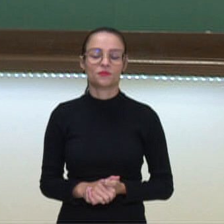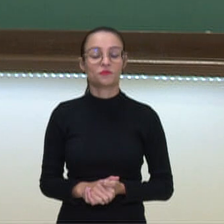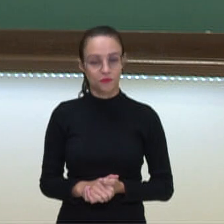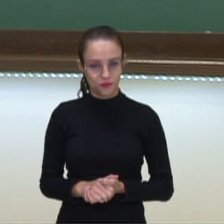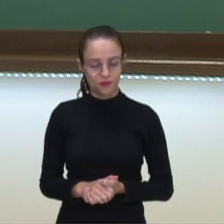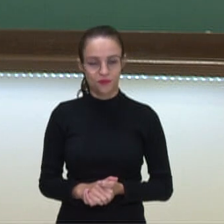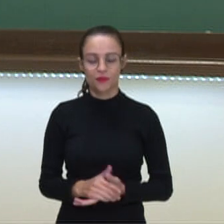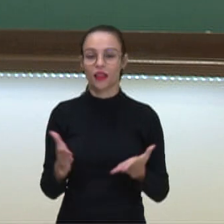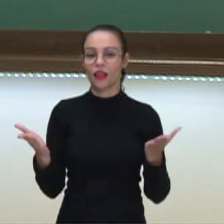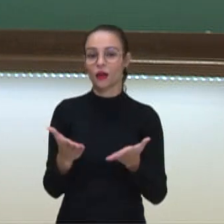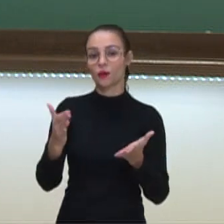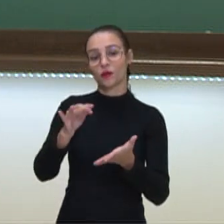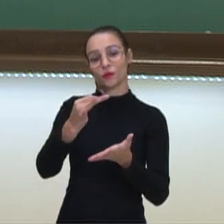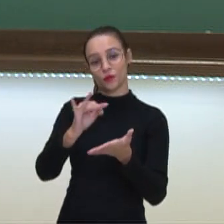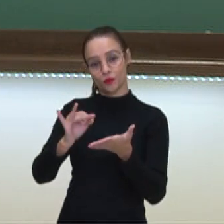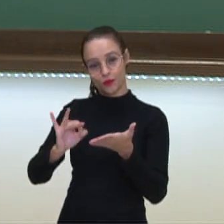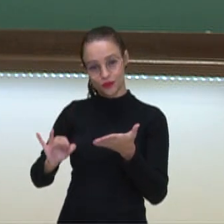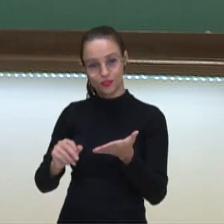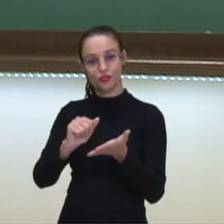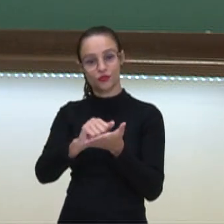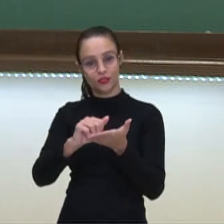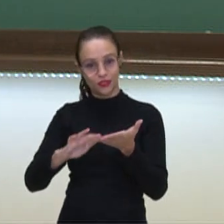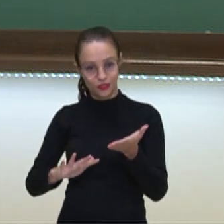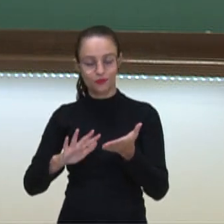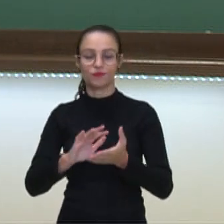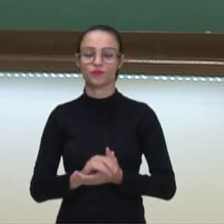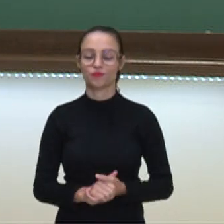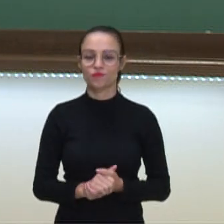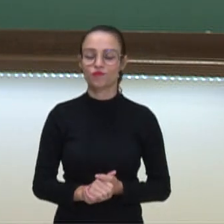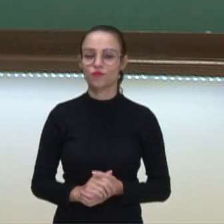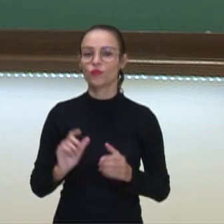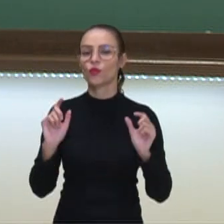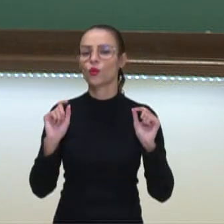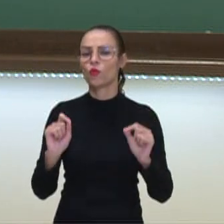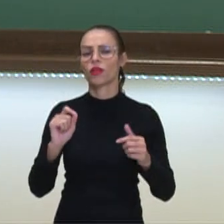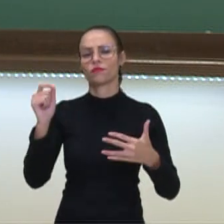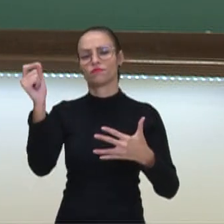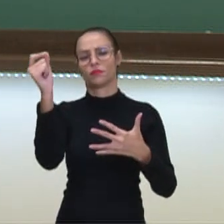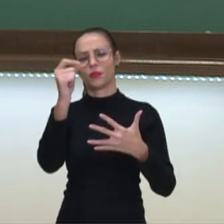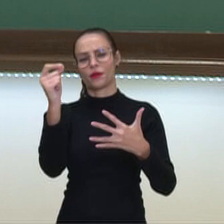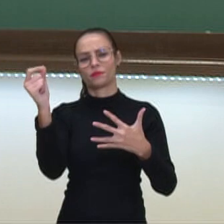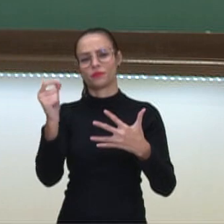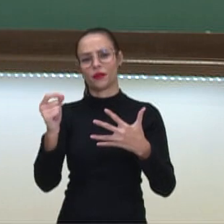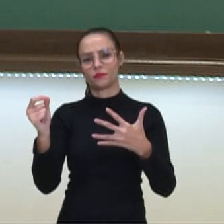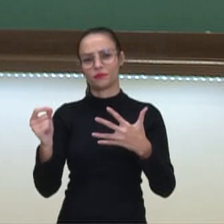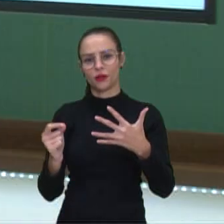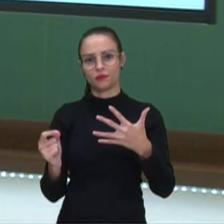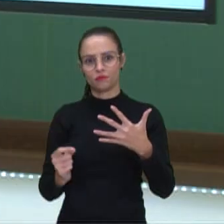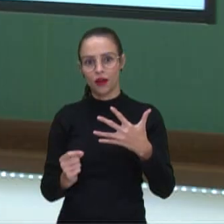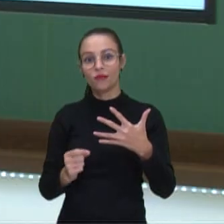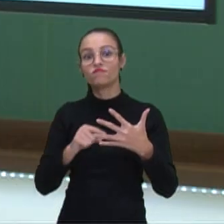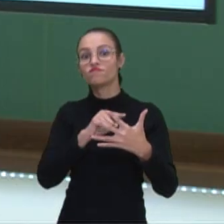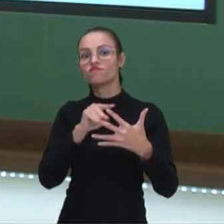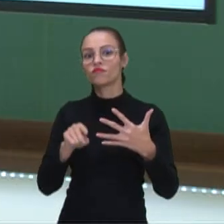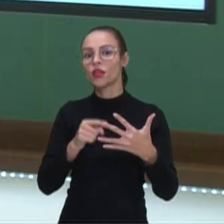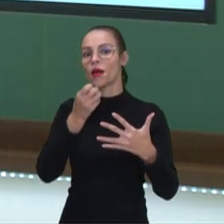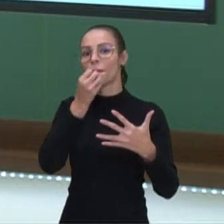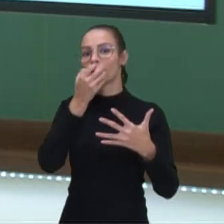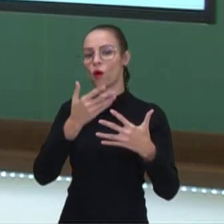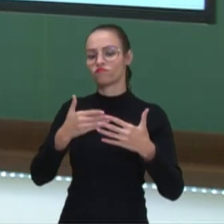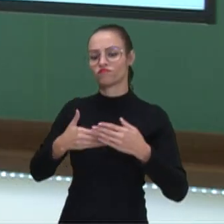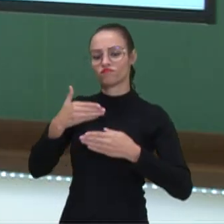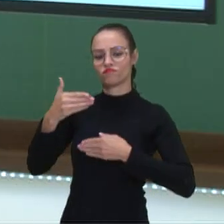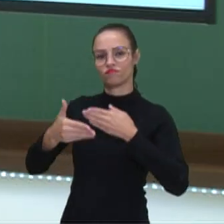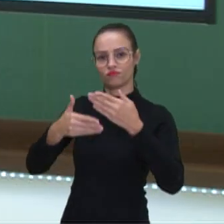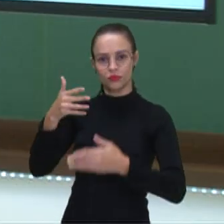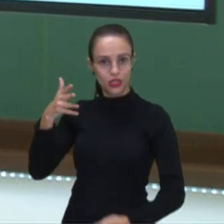Galera, vamos corrigir então a nossa atividade, né? Quais são os 5 elementos para o desenvolvimento de uma boa oratória?